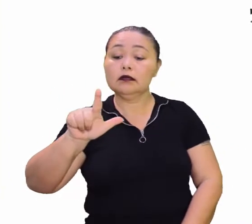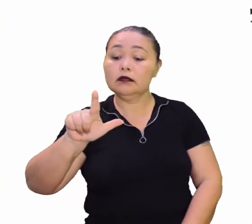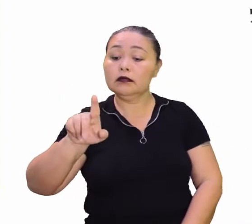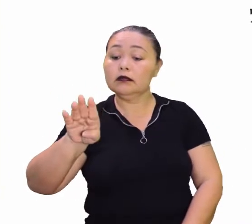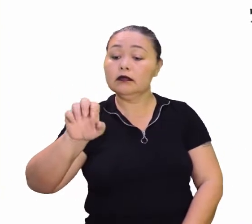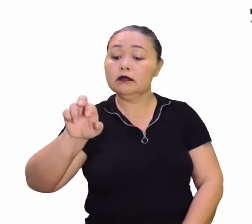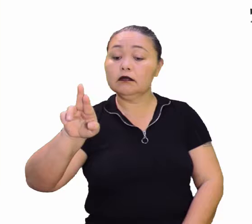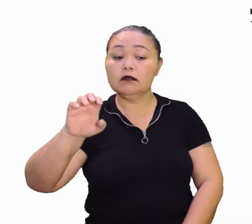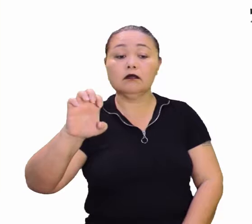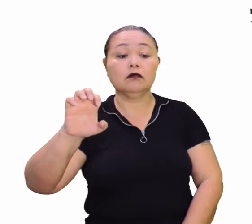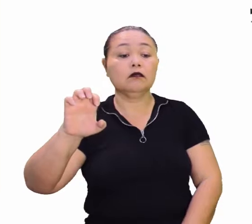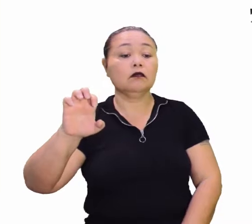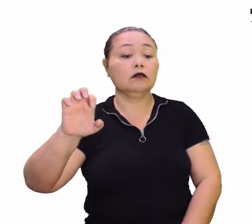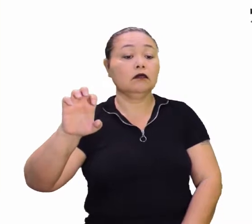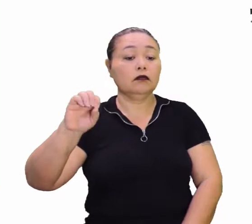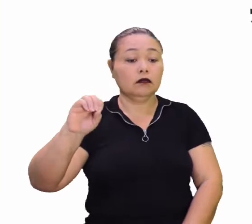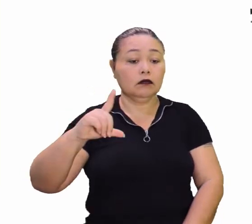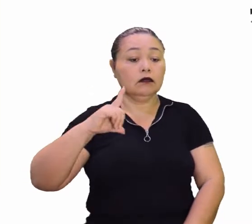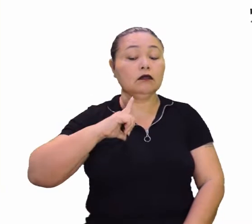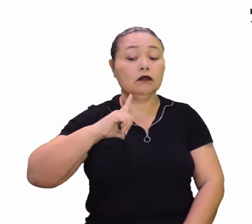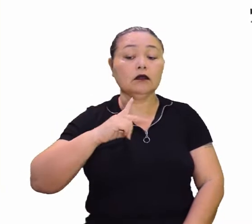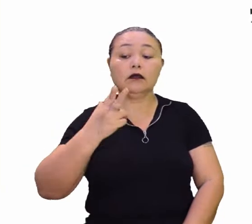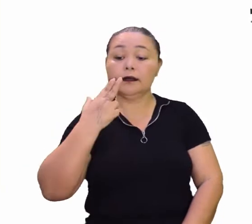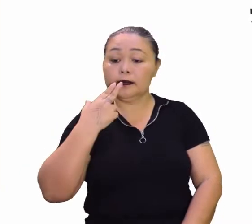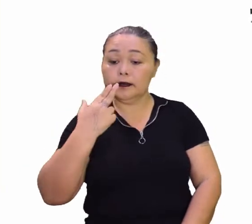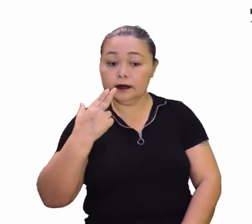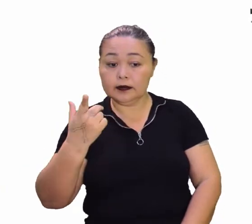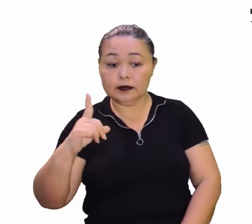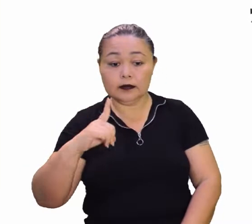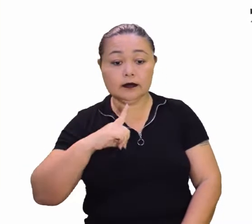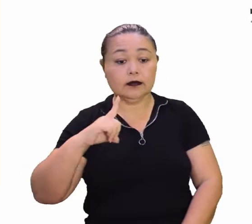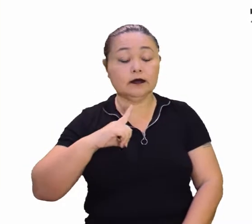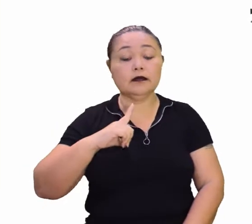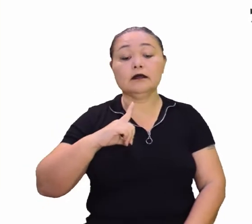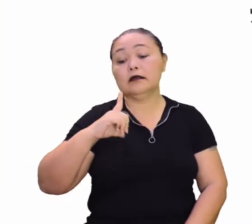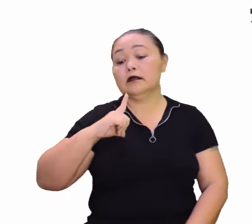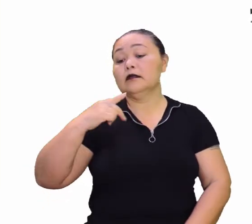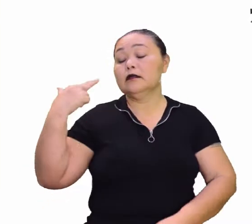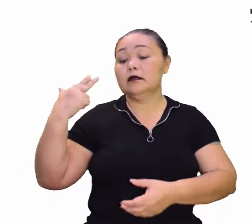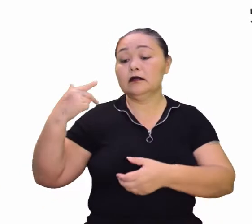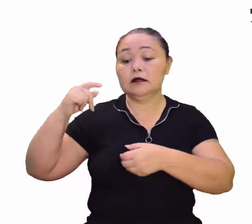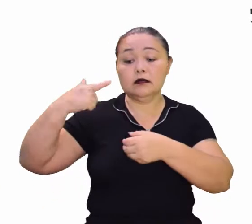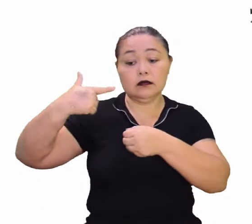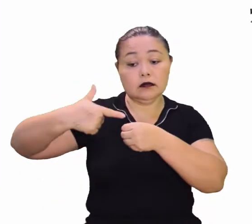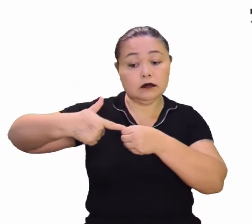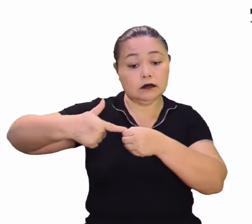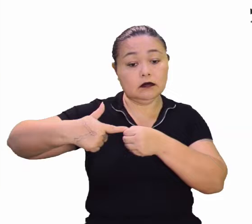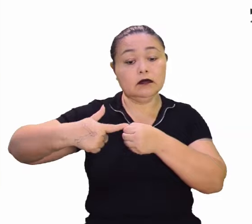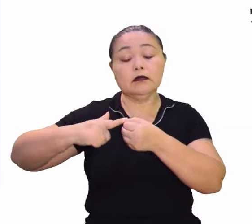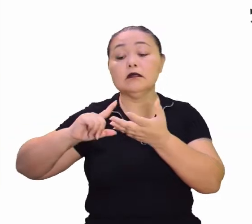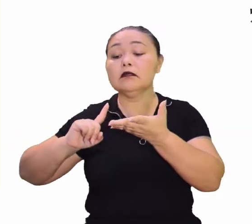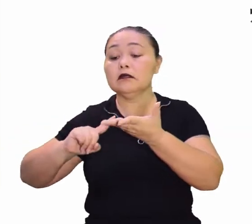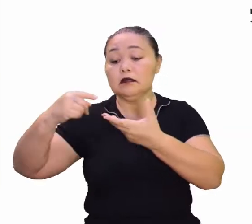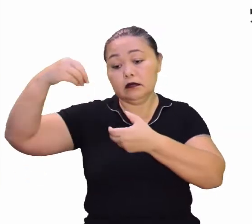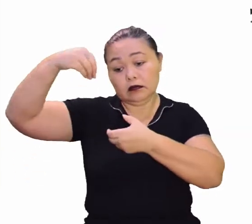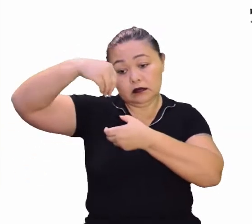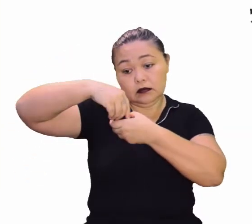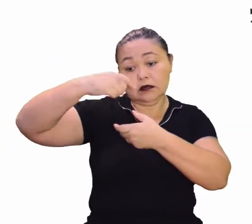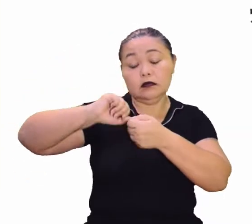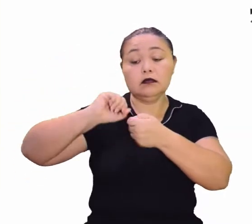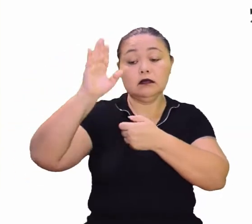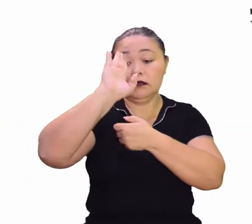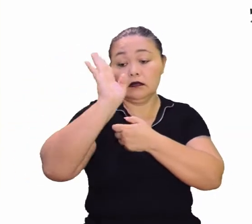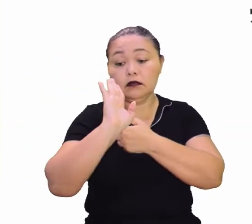combustíveis, petroquímica, Shell. Olha só, gente, tá vendo como tem empresas norte-americanas aqui no Brasil, em muitos lugares, até inclusive